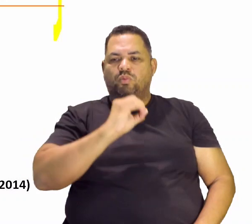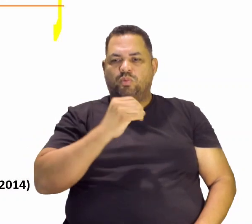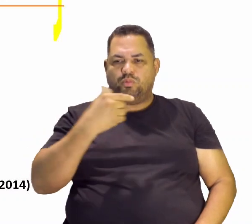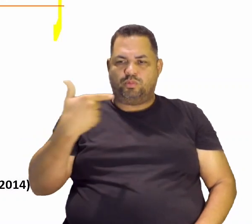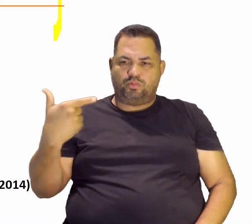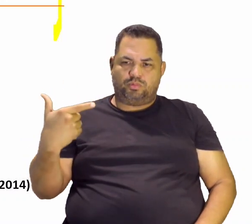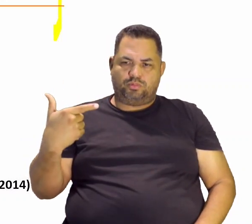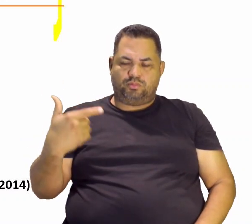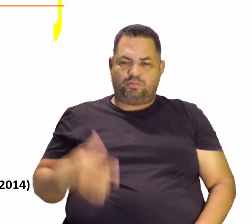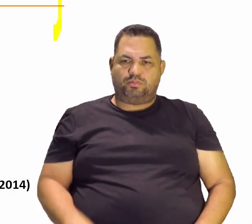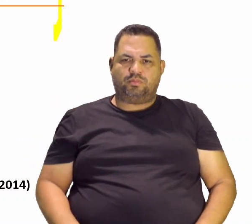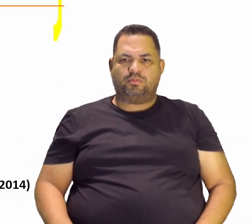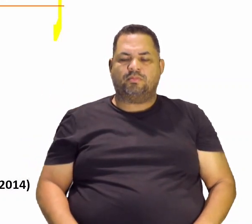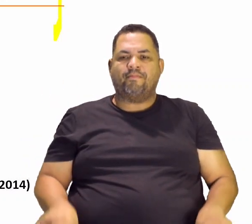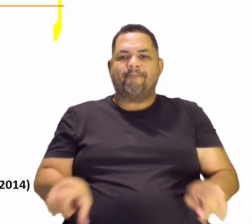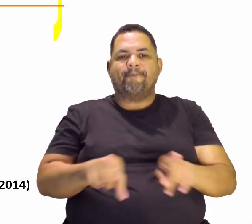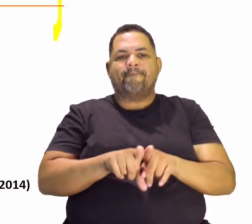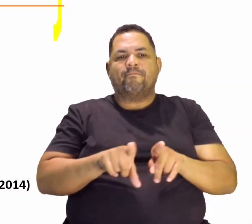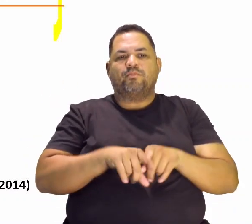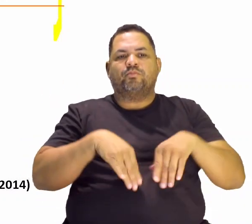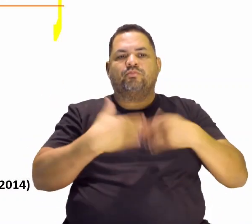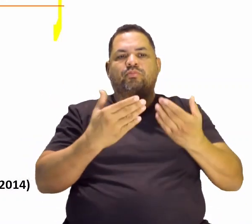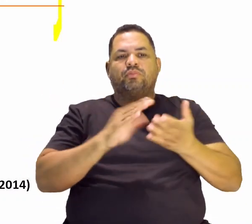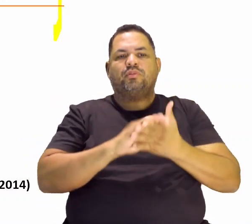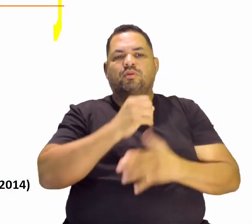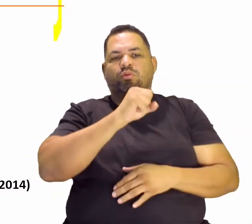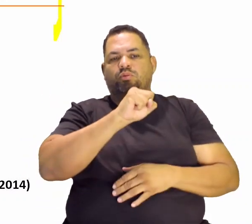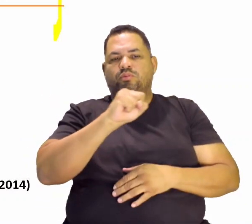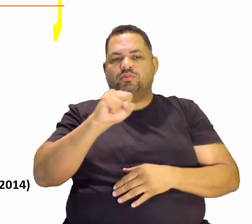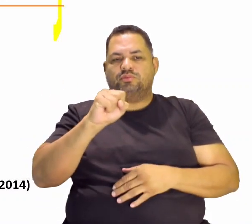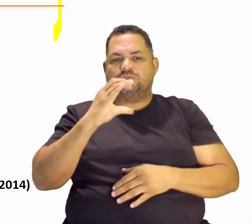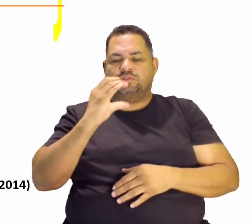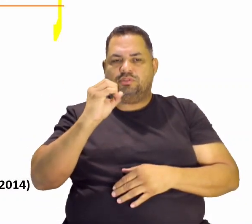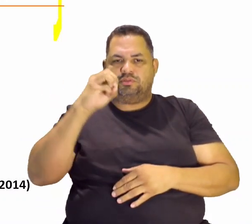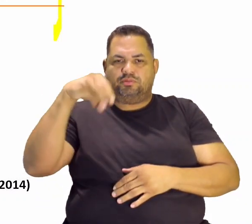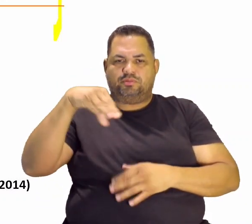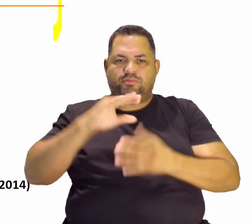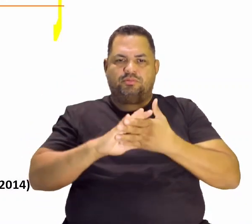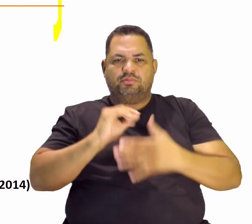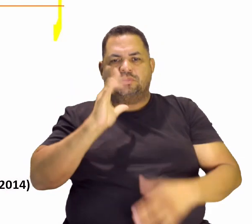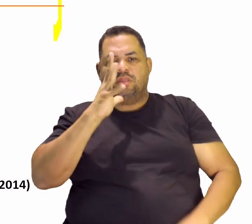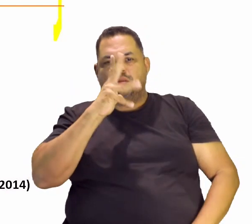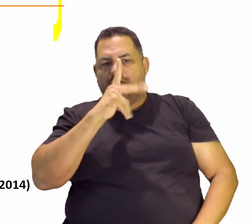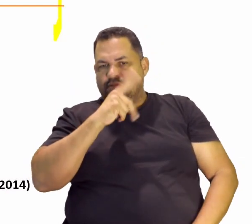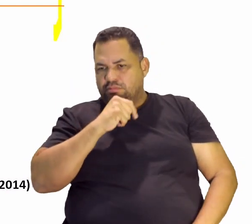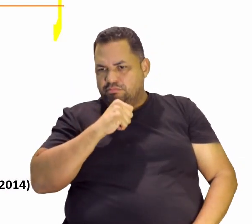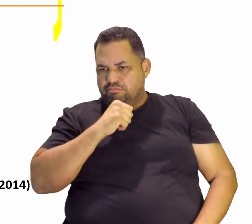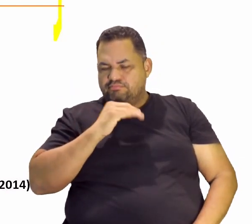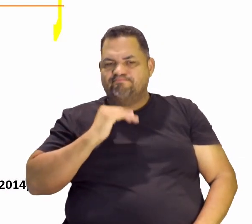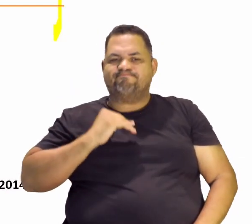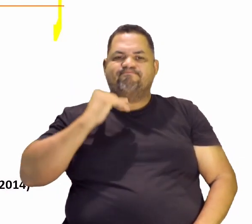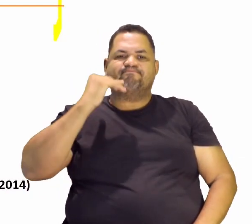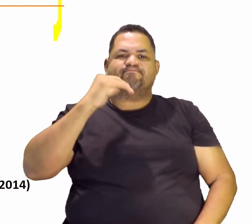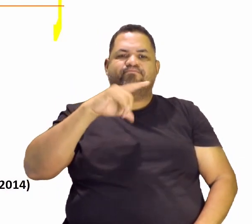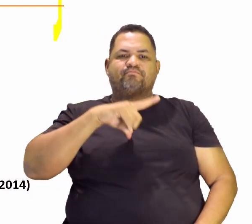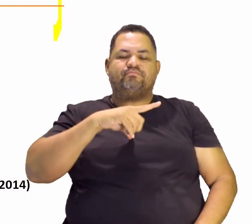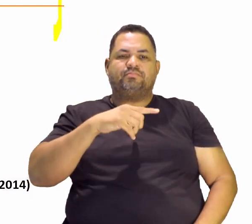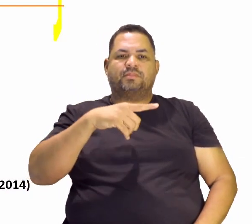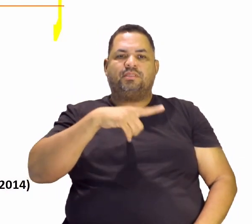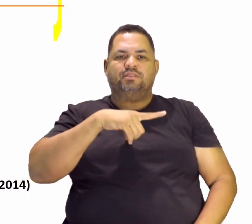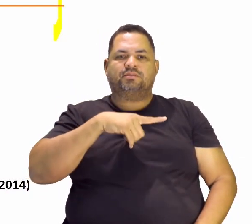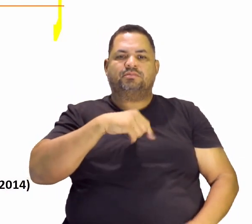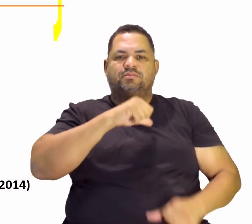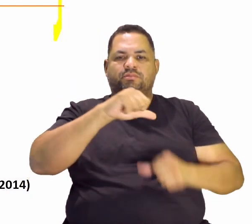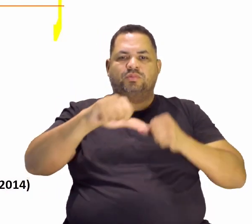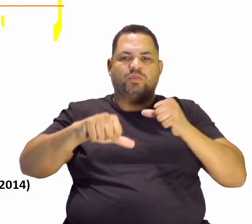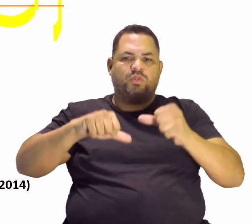de oxigênio aqui também. Quando eu realizo uma corrida de 800 metros, ela é mais longa, é mais demorada, né? E a gente percebe aqui mudanças